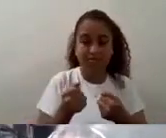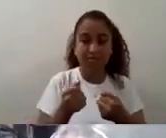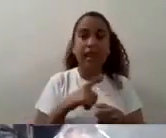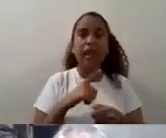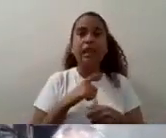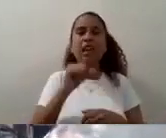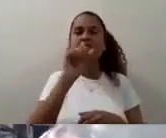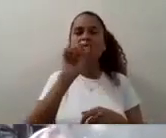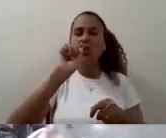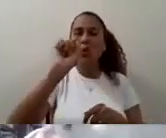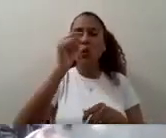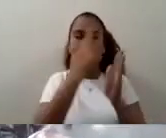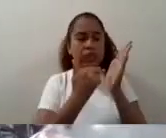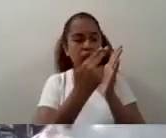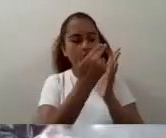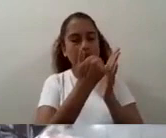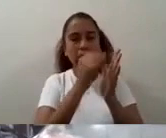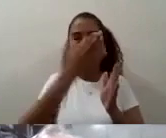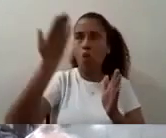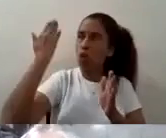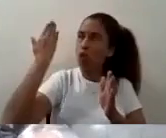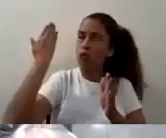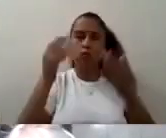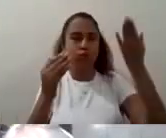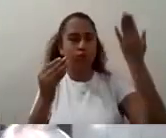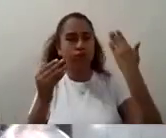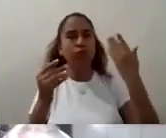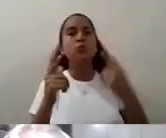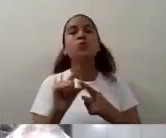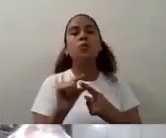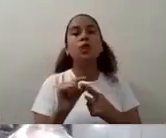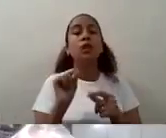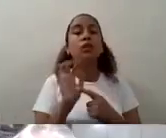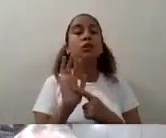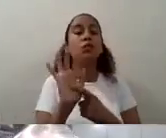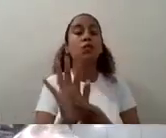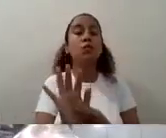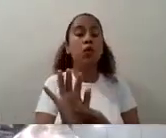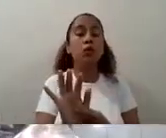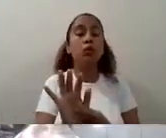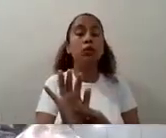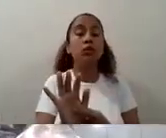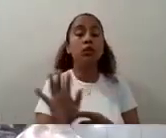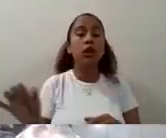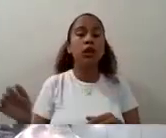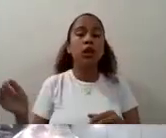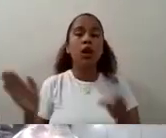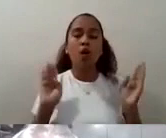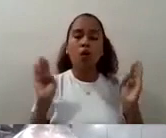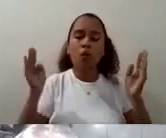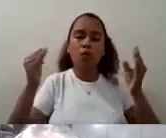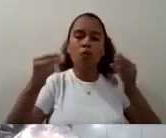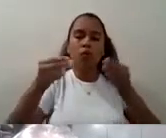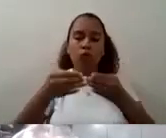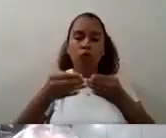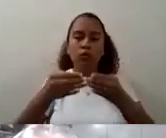no lado esquerdo quanto no lado direito, eles centralizam a centralidade da palavra de Deus que nos